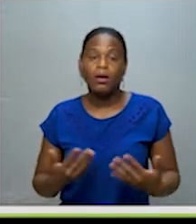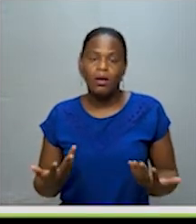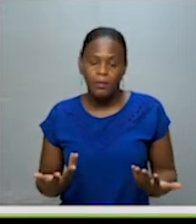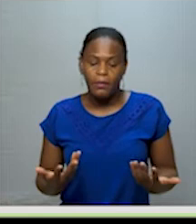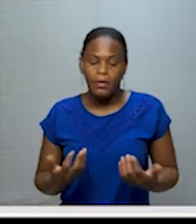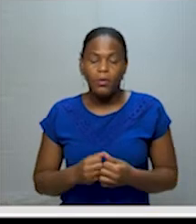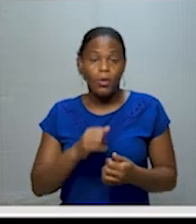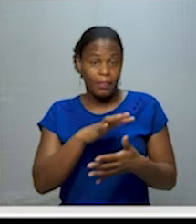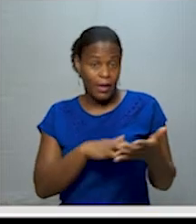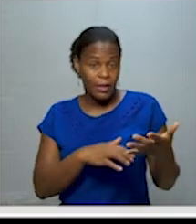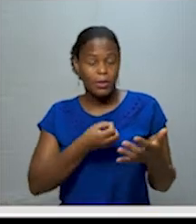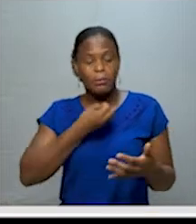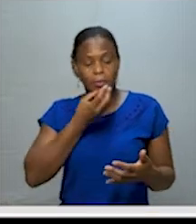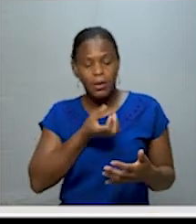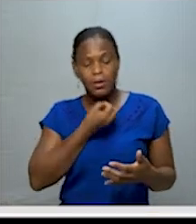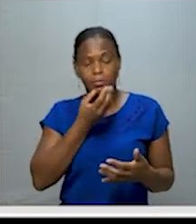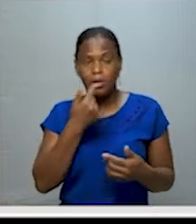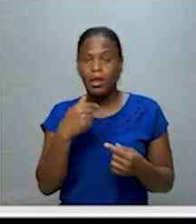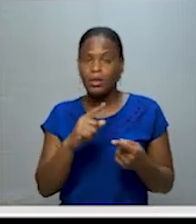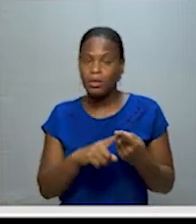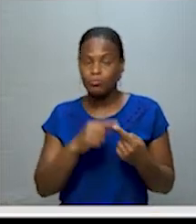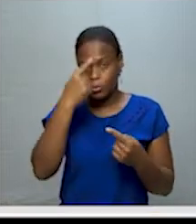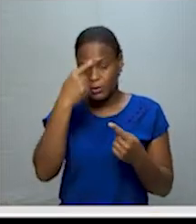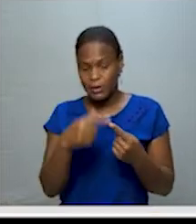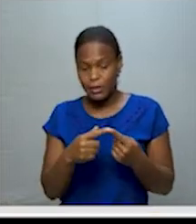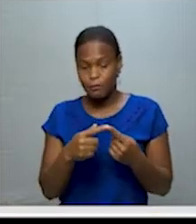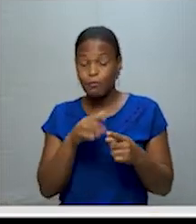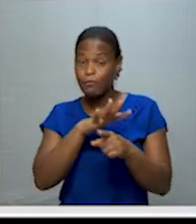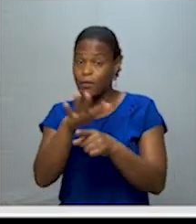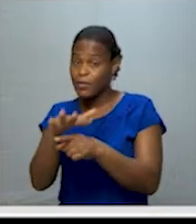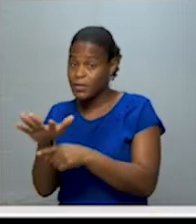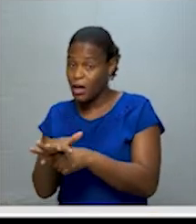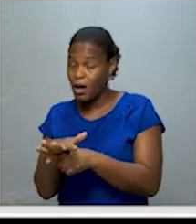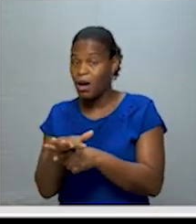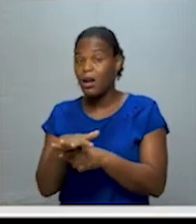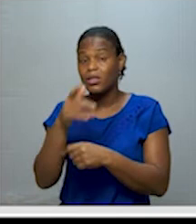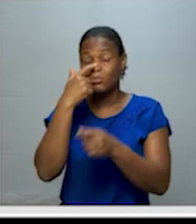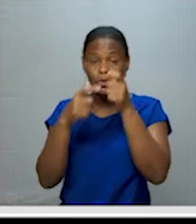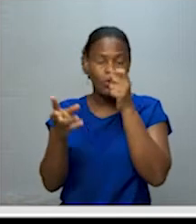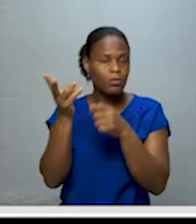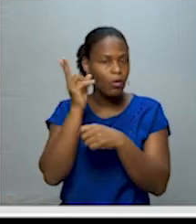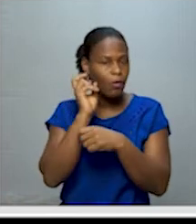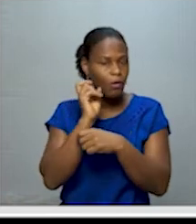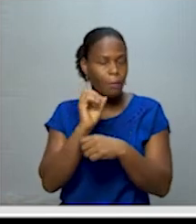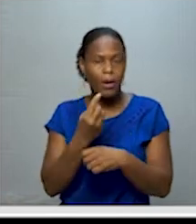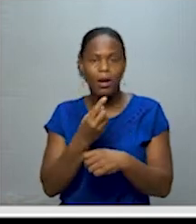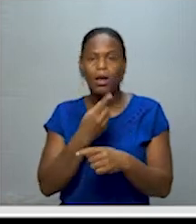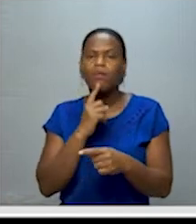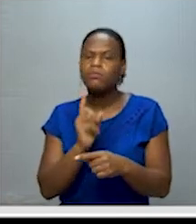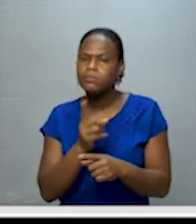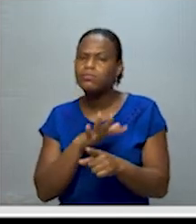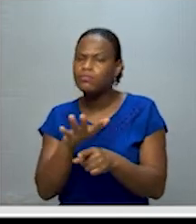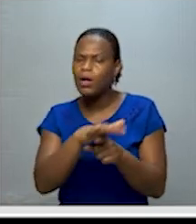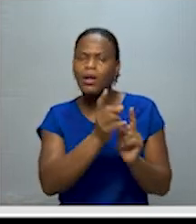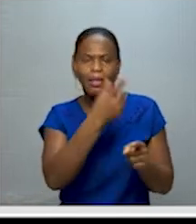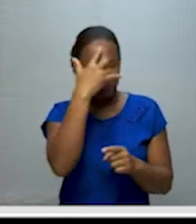Portanto, o texto argumentativo tem como objetivo influenciar e persuadir o ouvinte para o convencer